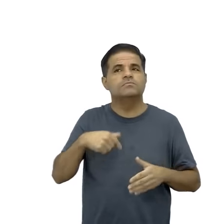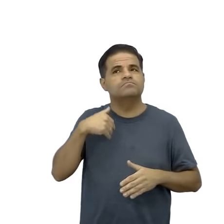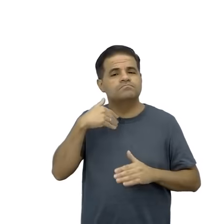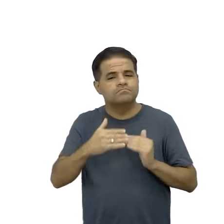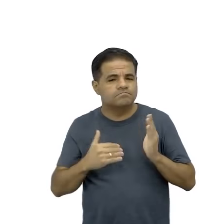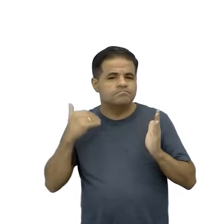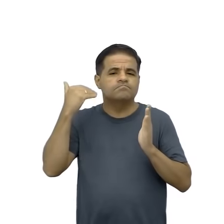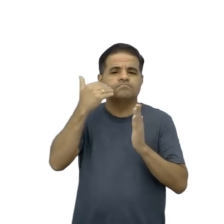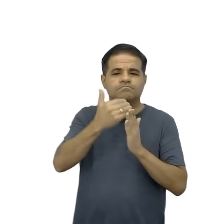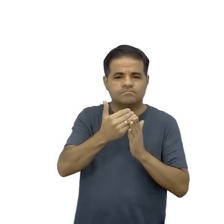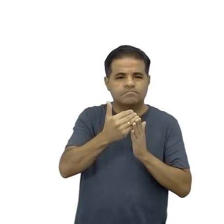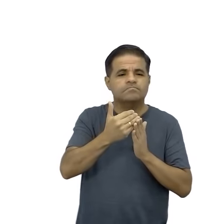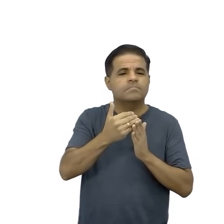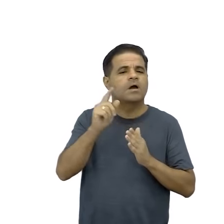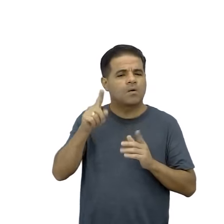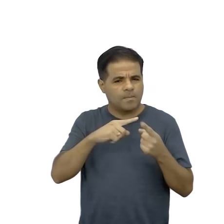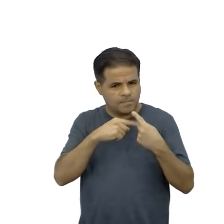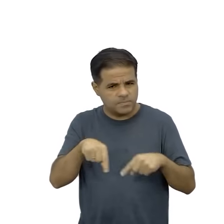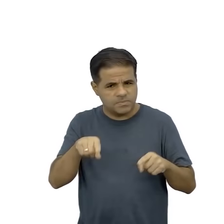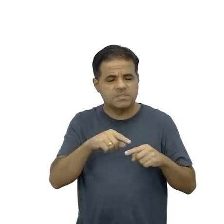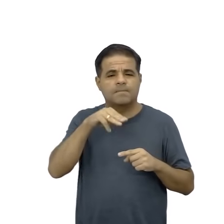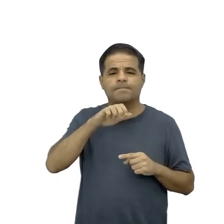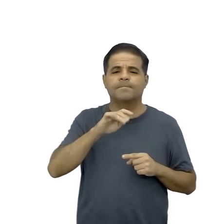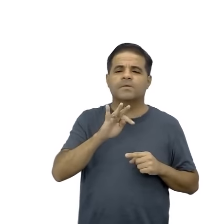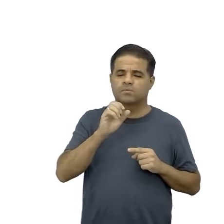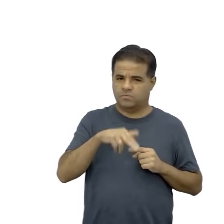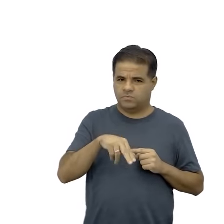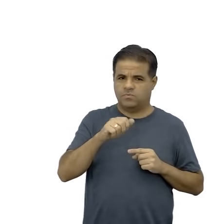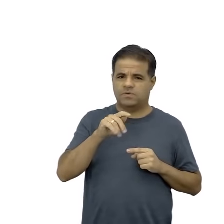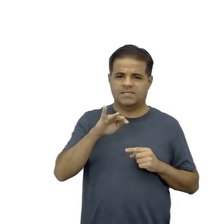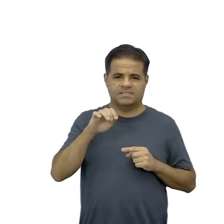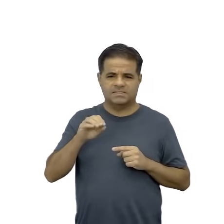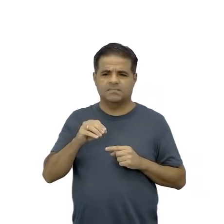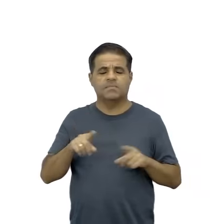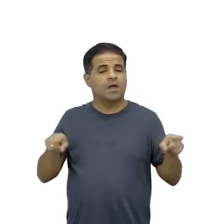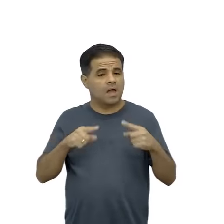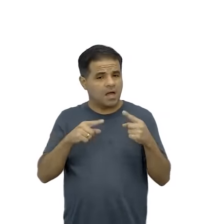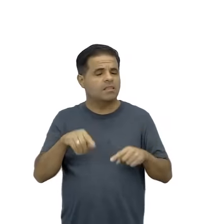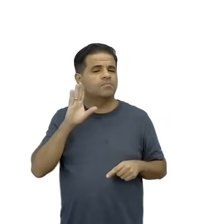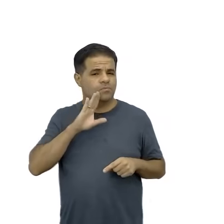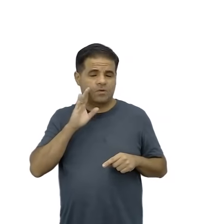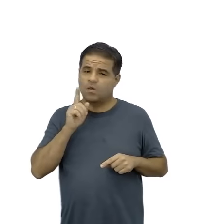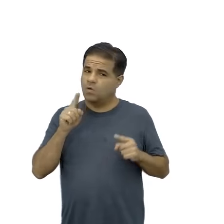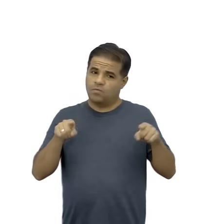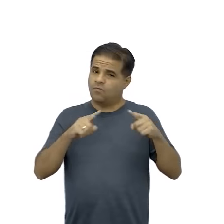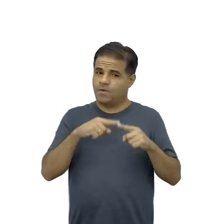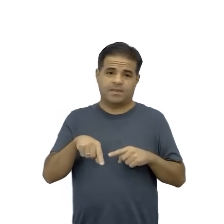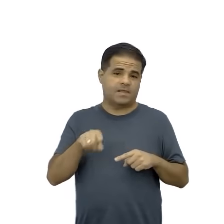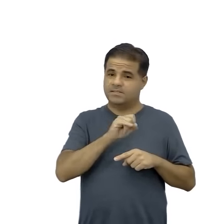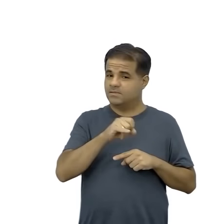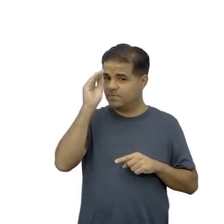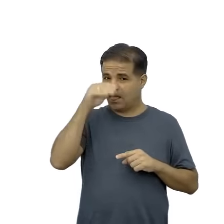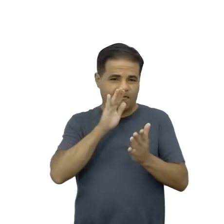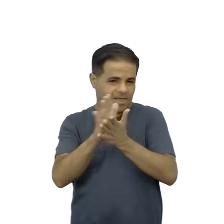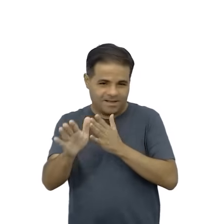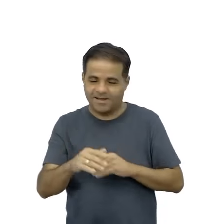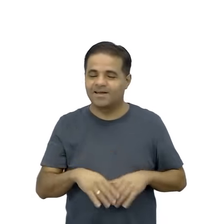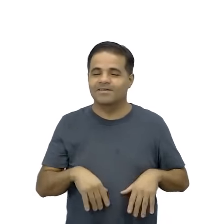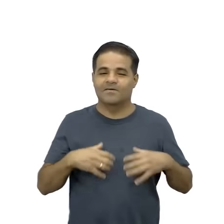e McCartney, e é uma música que Milton Nascimento canta de forma muito bacana. Eu só não vou cantar porque eu vou espantar